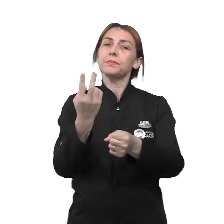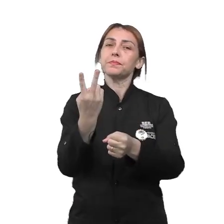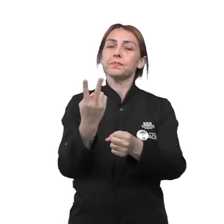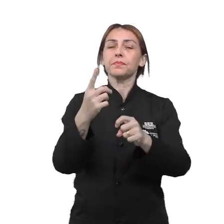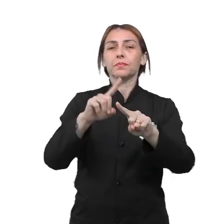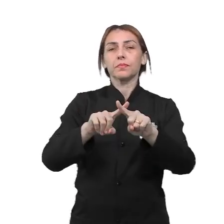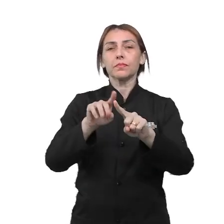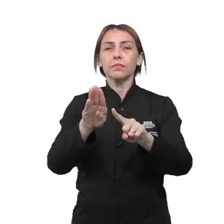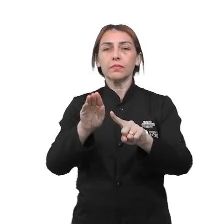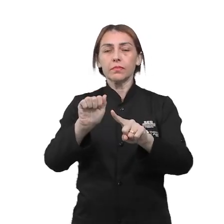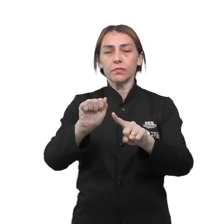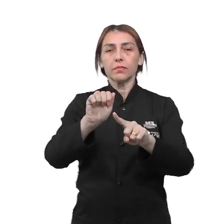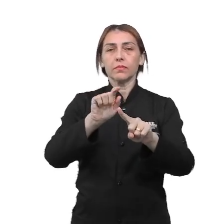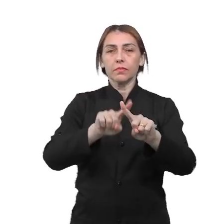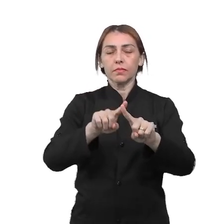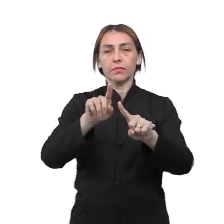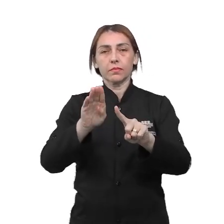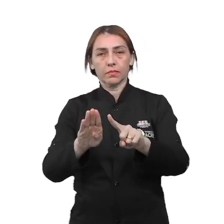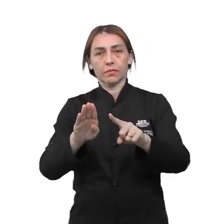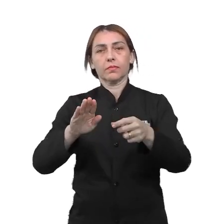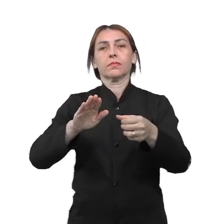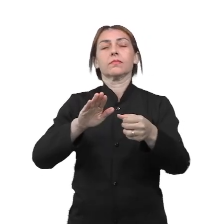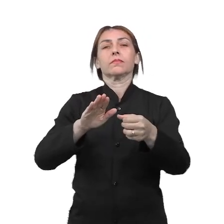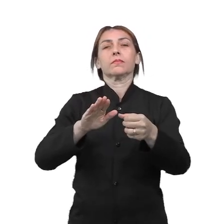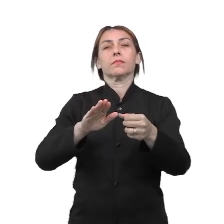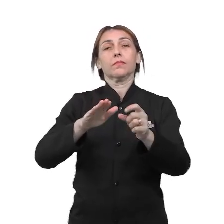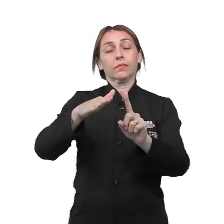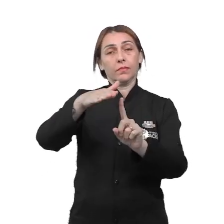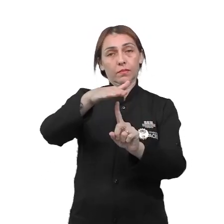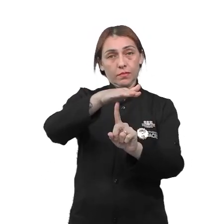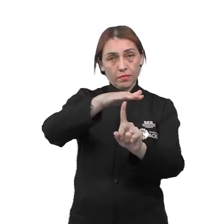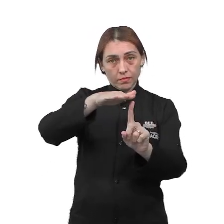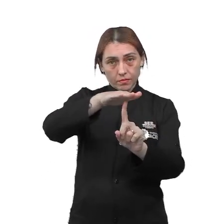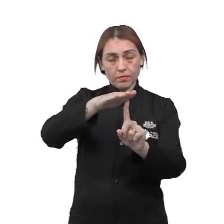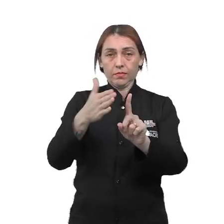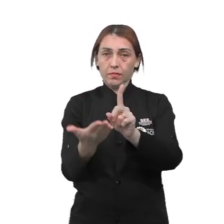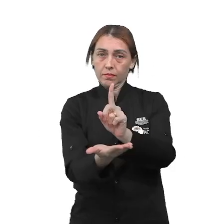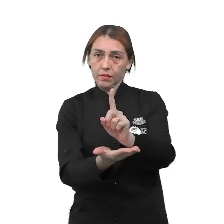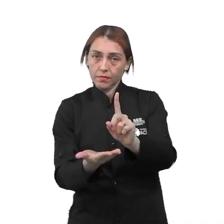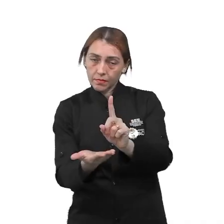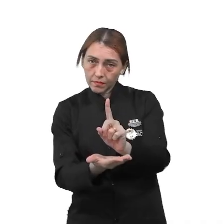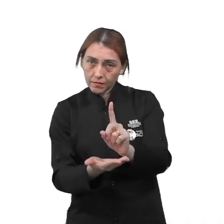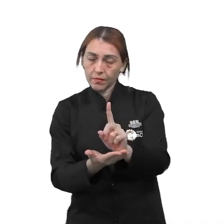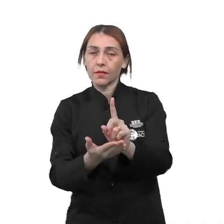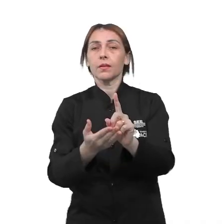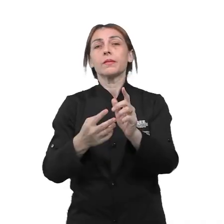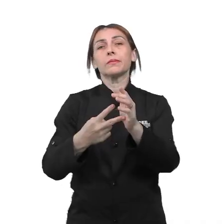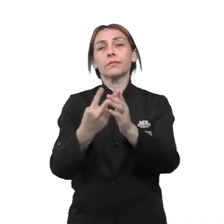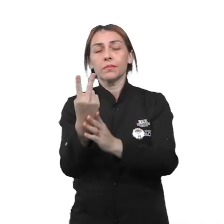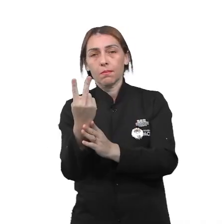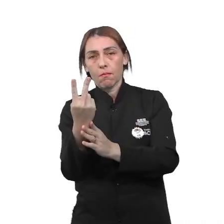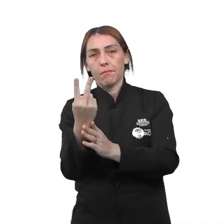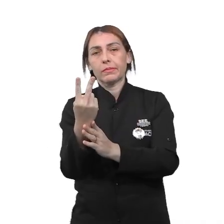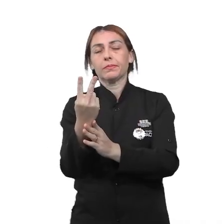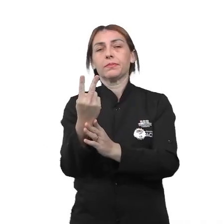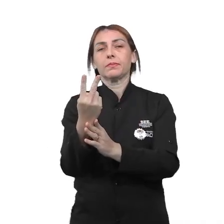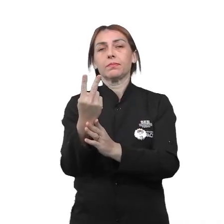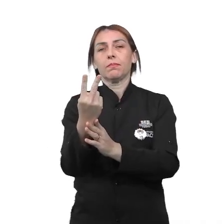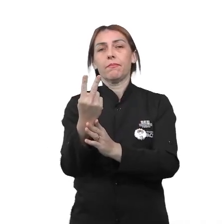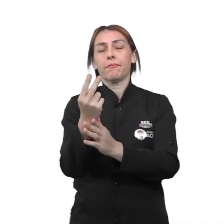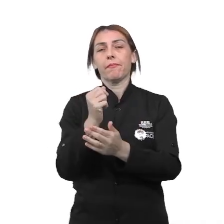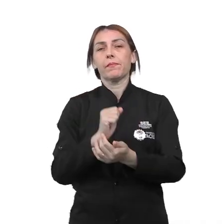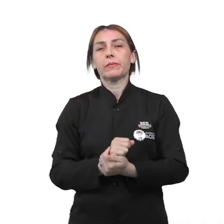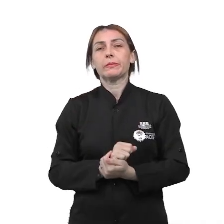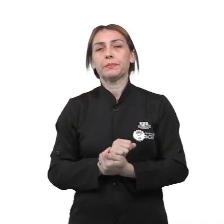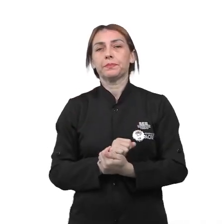A vezes B, ou seja, face superior, que é a base superior, e a base inferior, vai aparecer 2 vezes. Essa parte aqui, que é